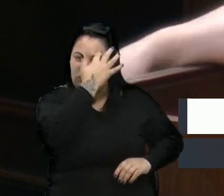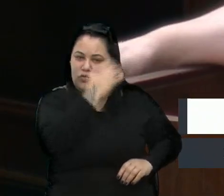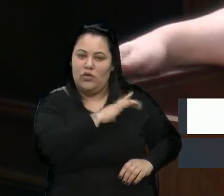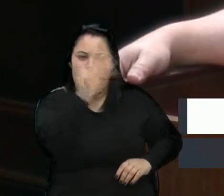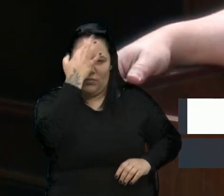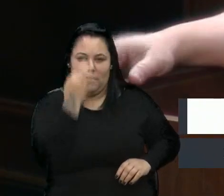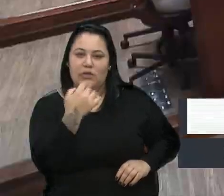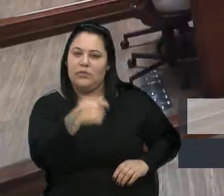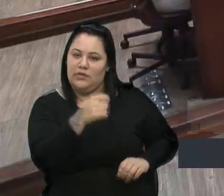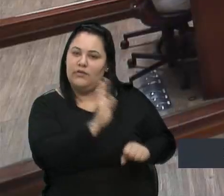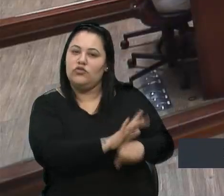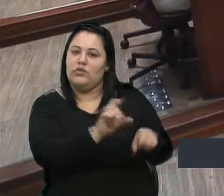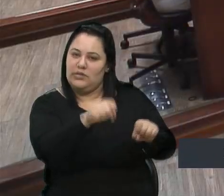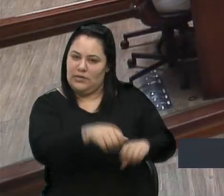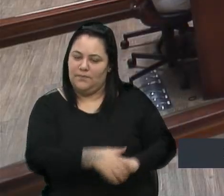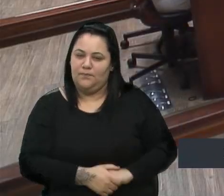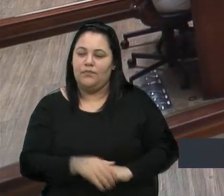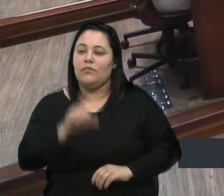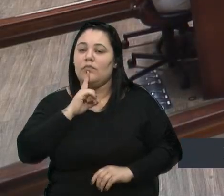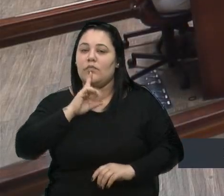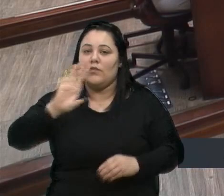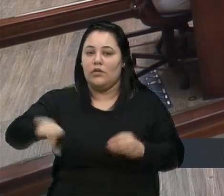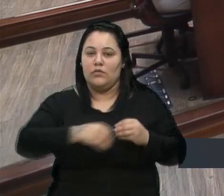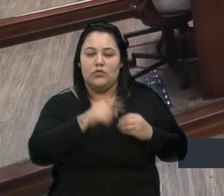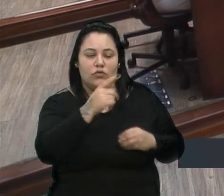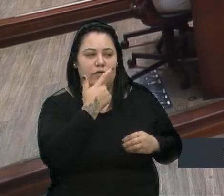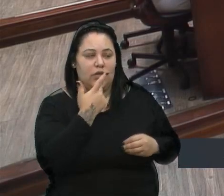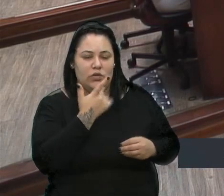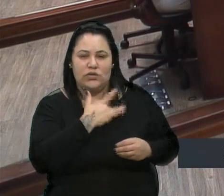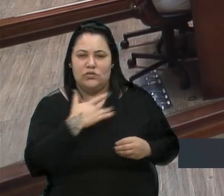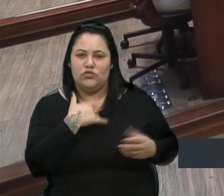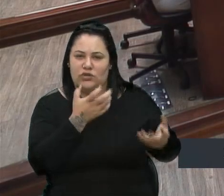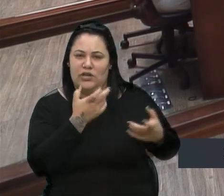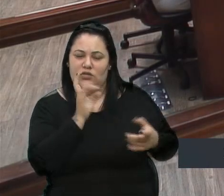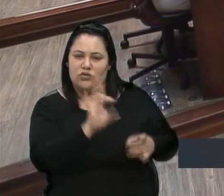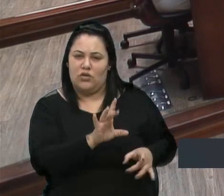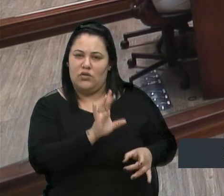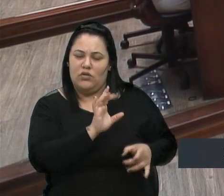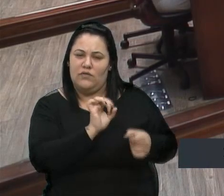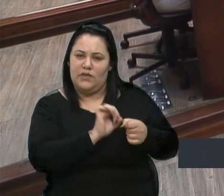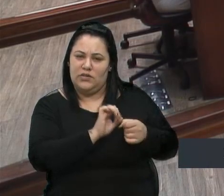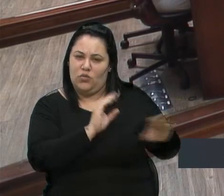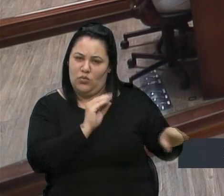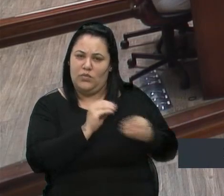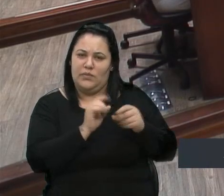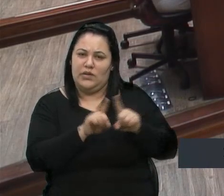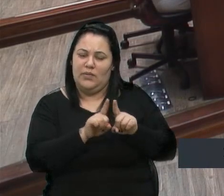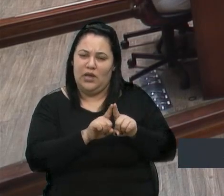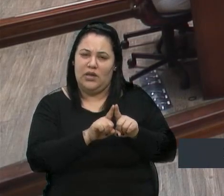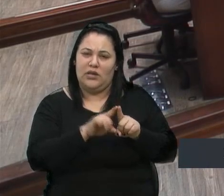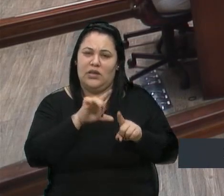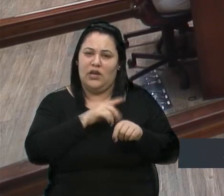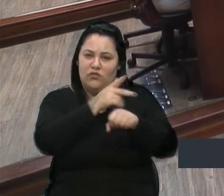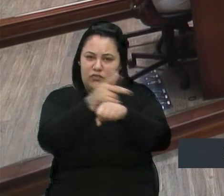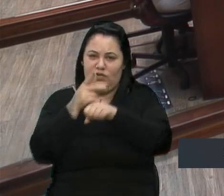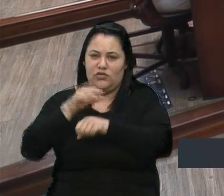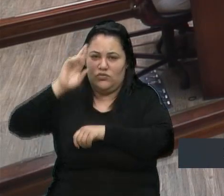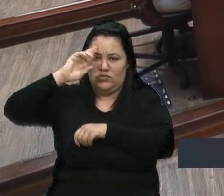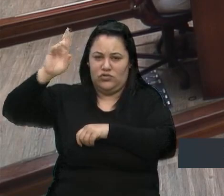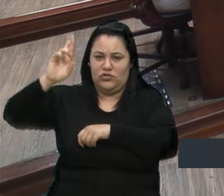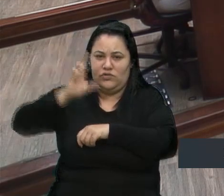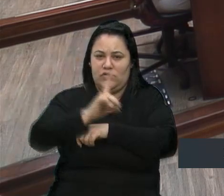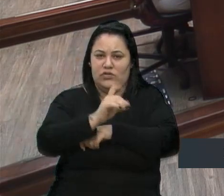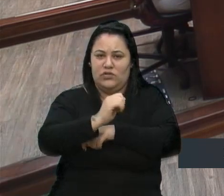vereador Alberto. Doutor Bressan, que o senhor falou em saúde, eu quero só fazer um serviço aqui, que veio um vídeo da diretora do